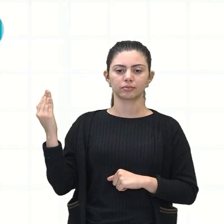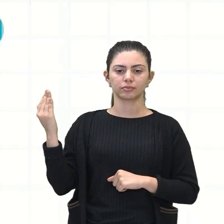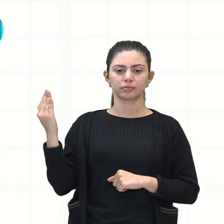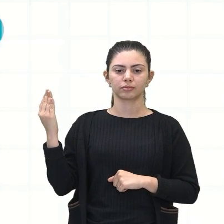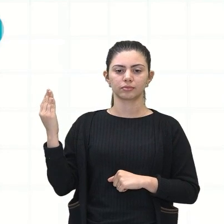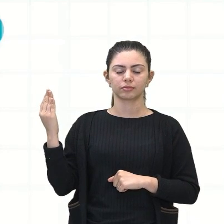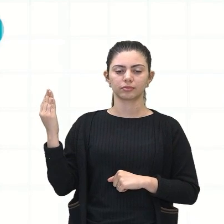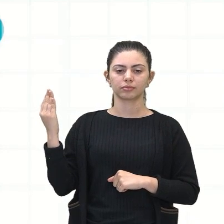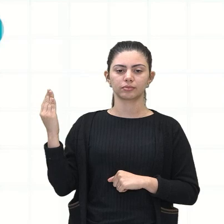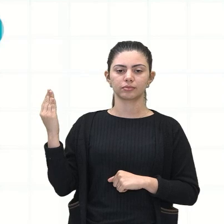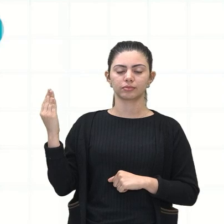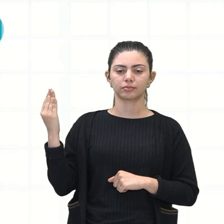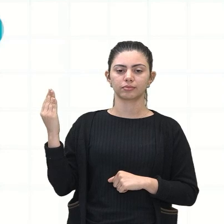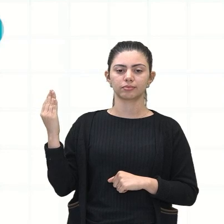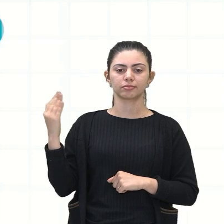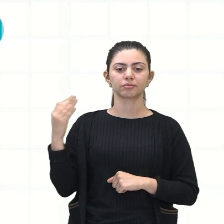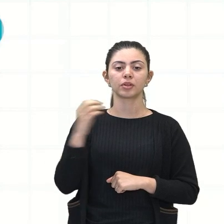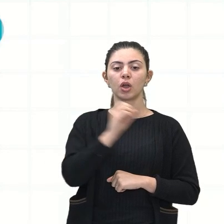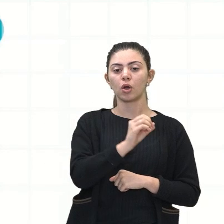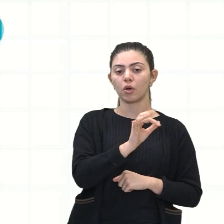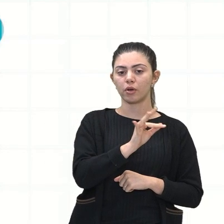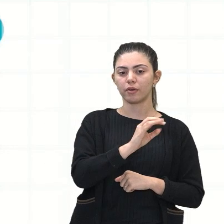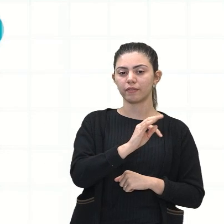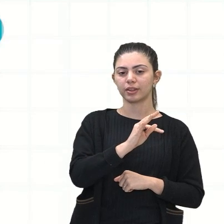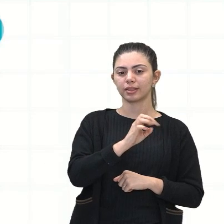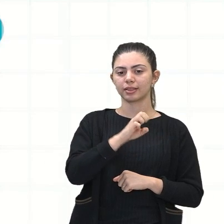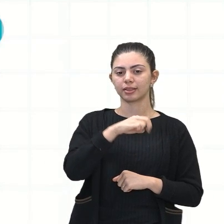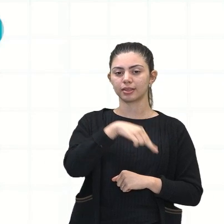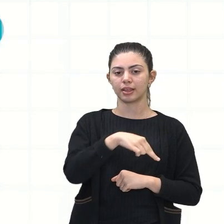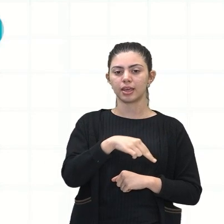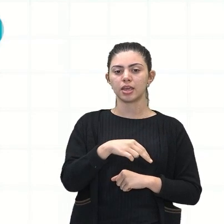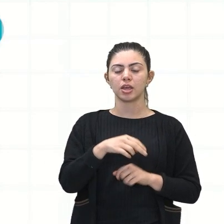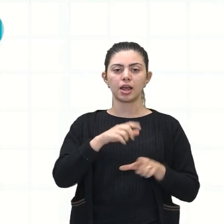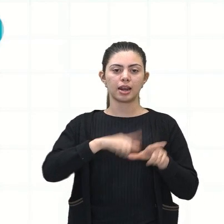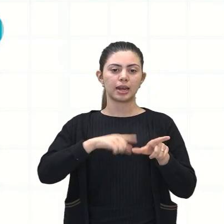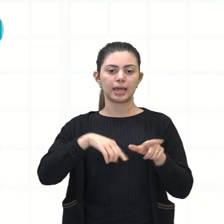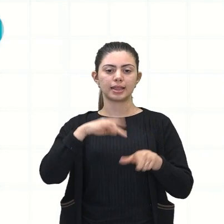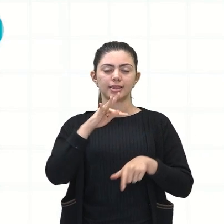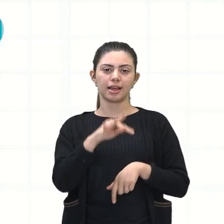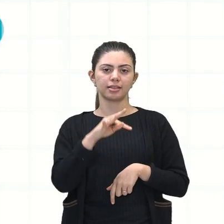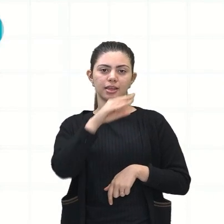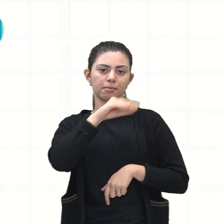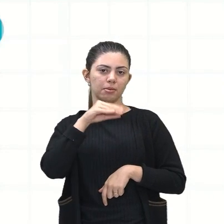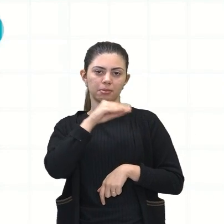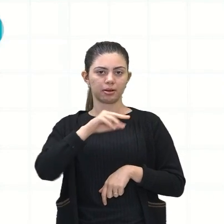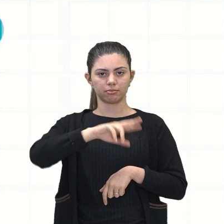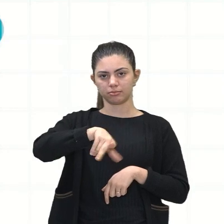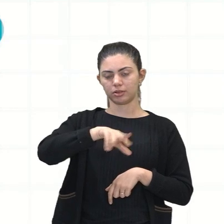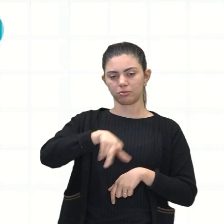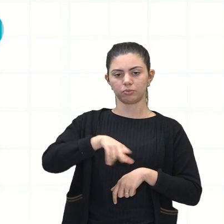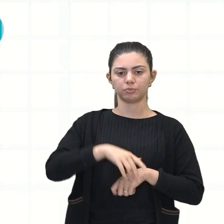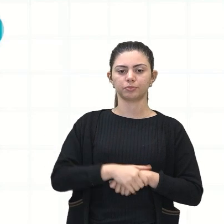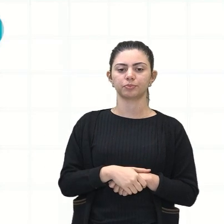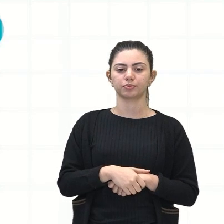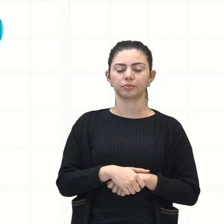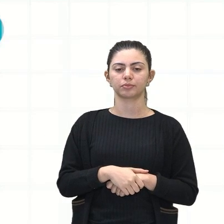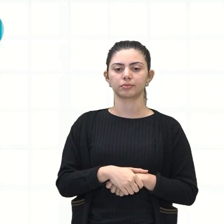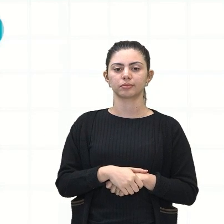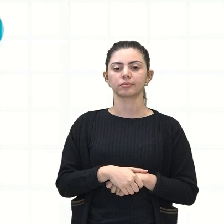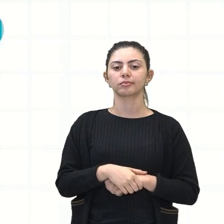often, often. Esse often a gente não fala a letra T. Often. Então vamos lá falar